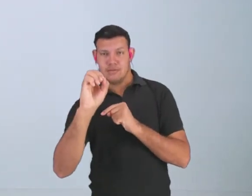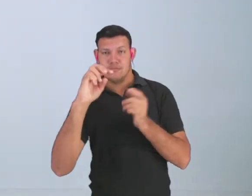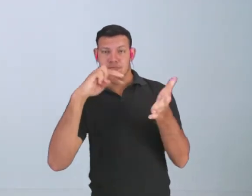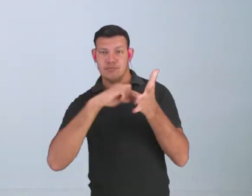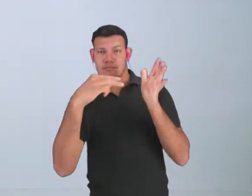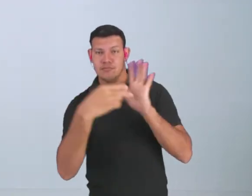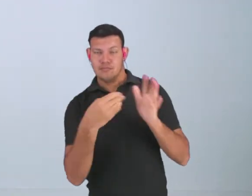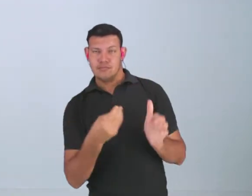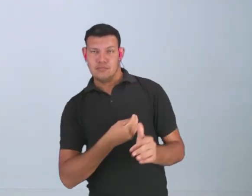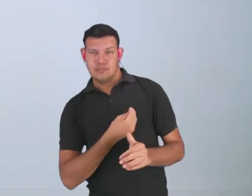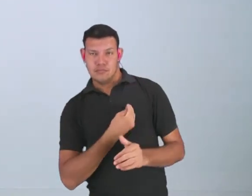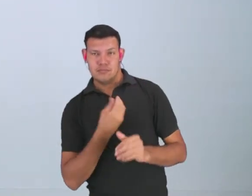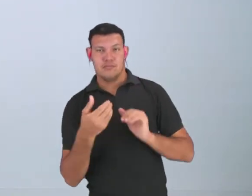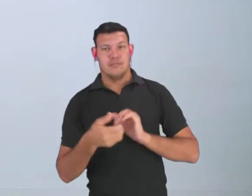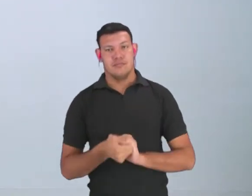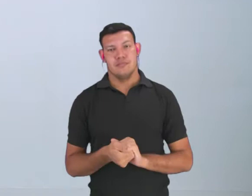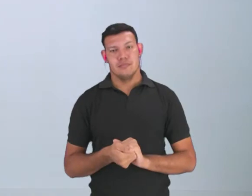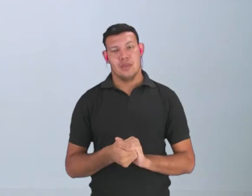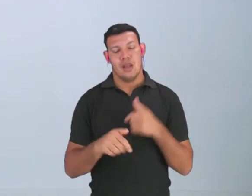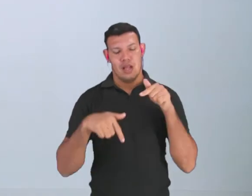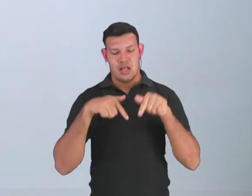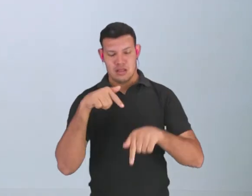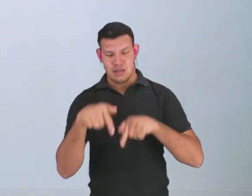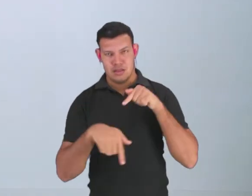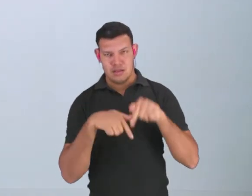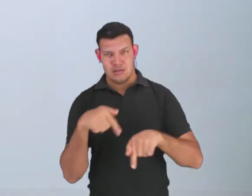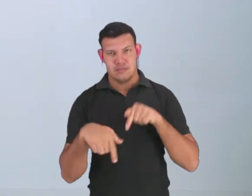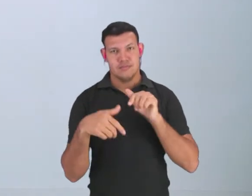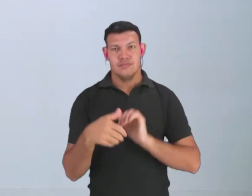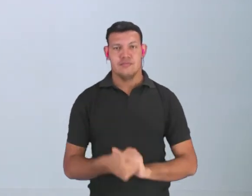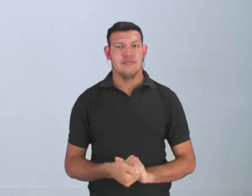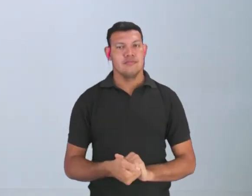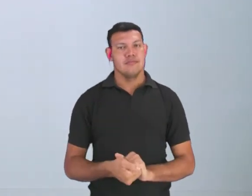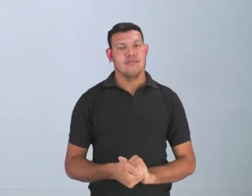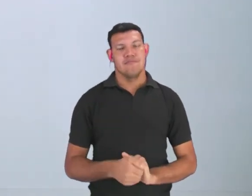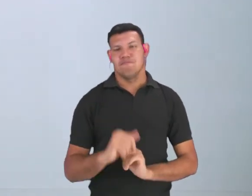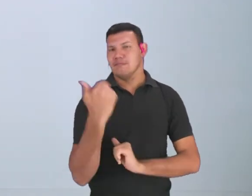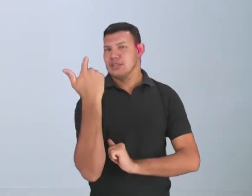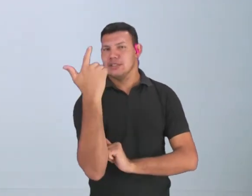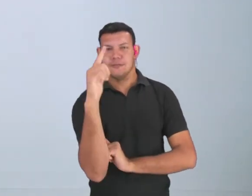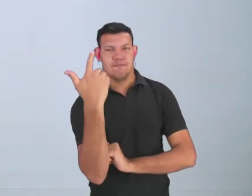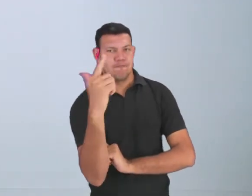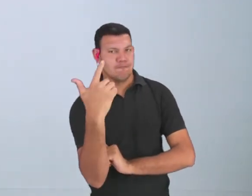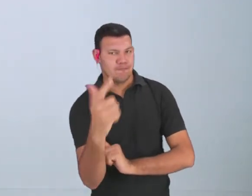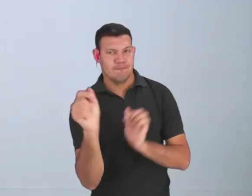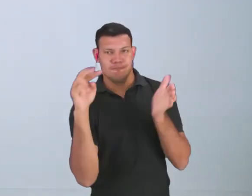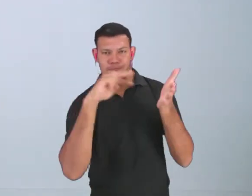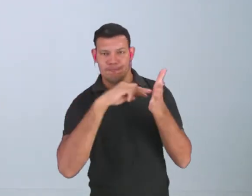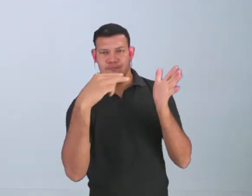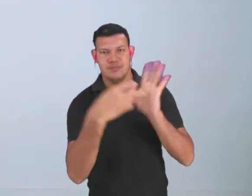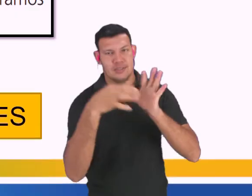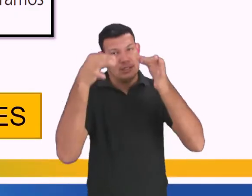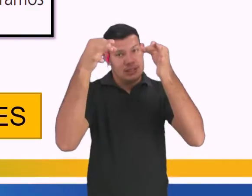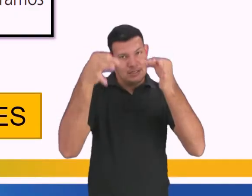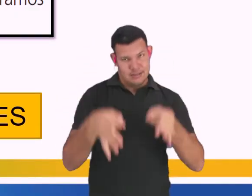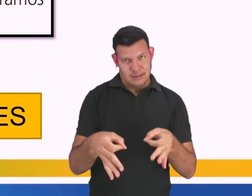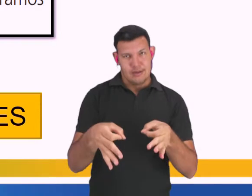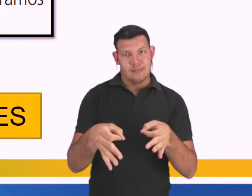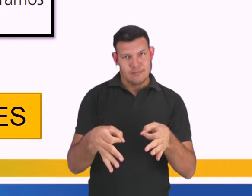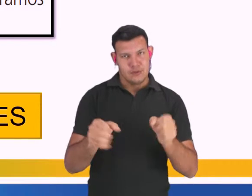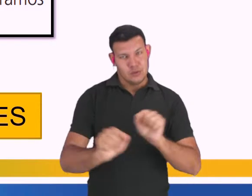palavra química, como vocês sabem que é bioquímica, ela vai estar trabalhando a questão